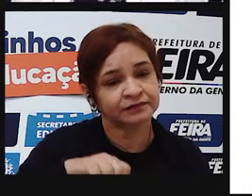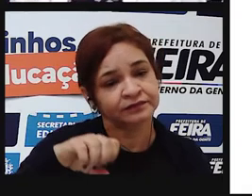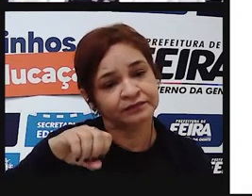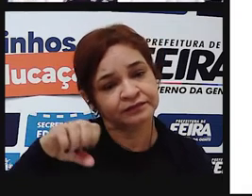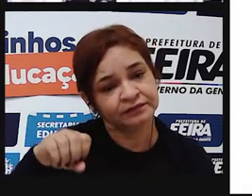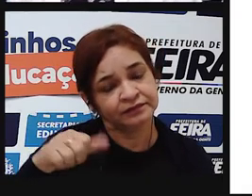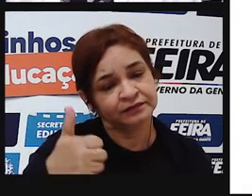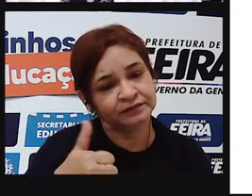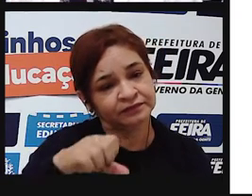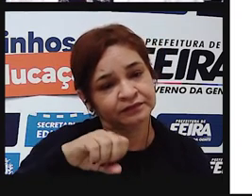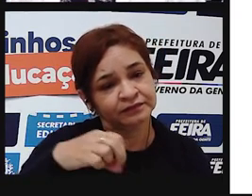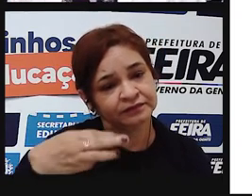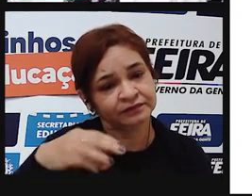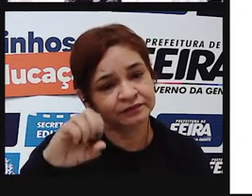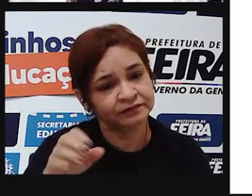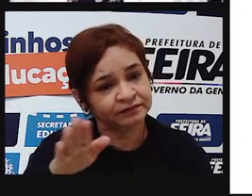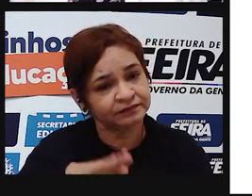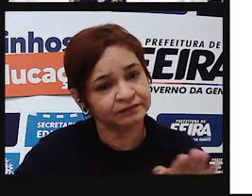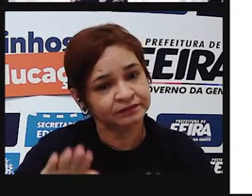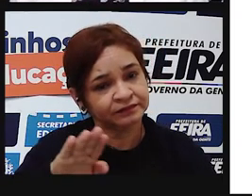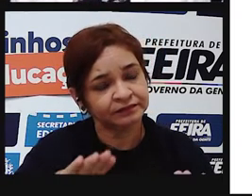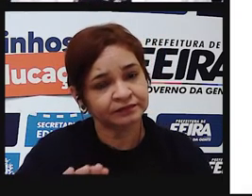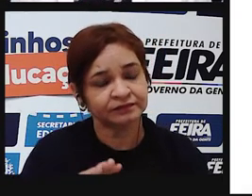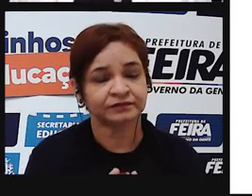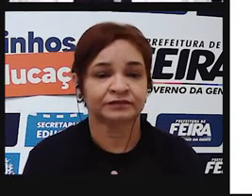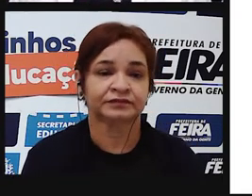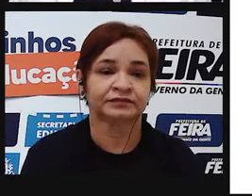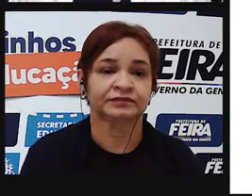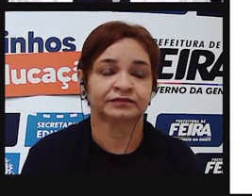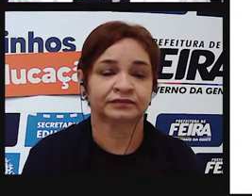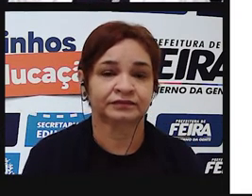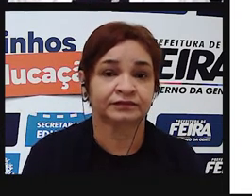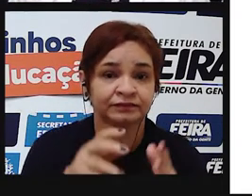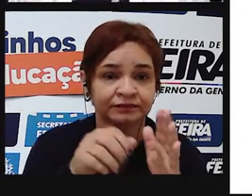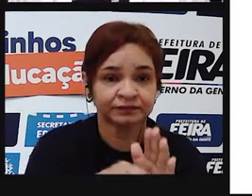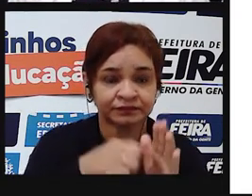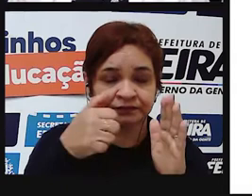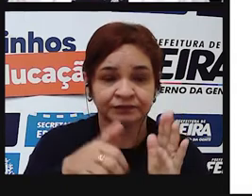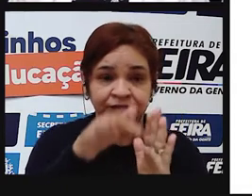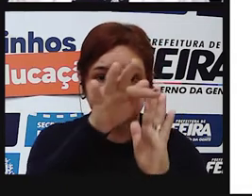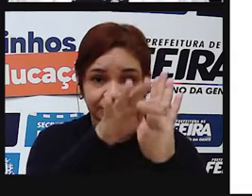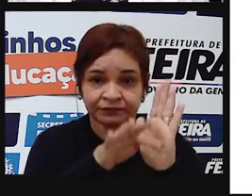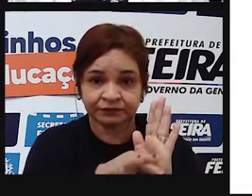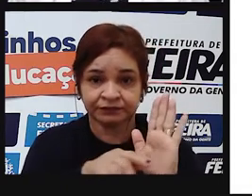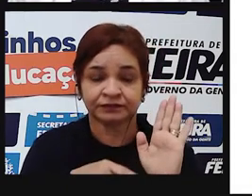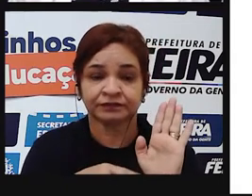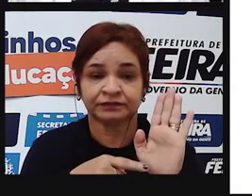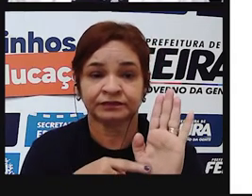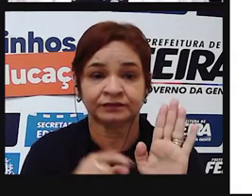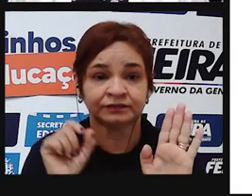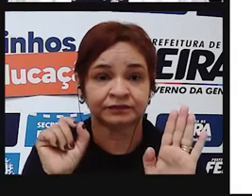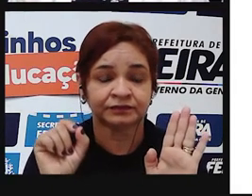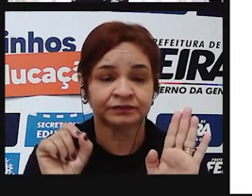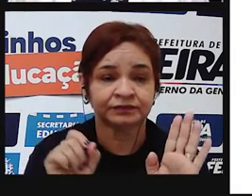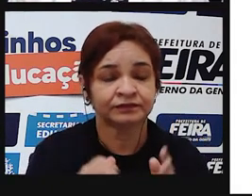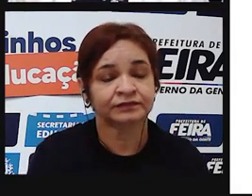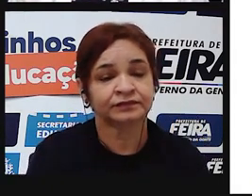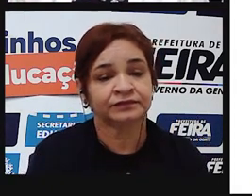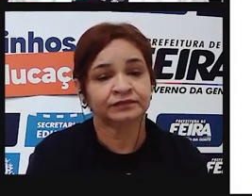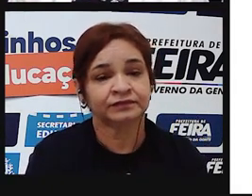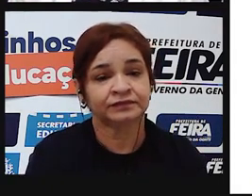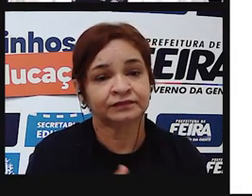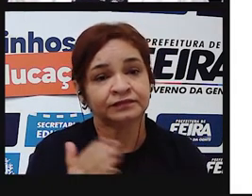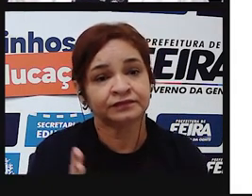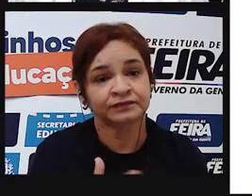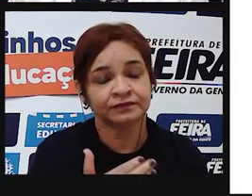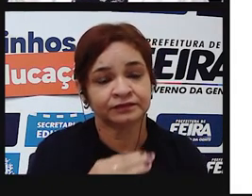1900 e 1930, mais ou menos. O primeiro texto, que é esse aqui, foi publicado na